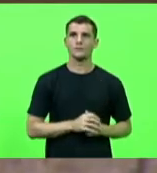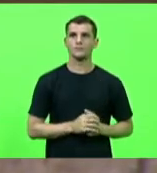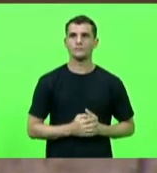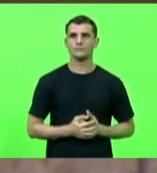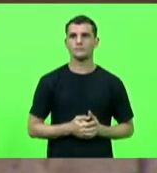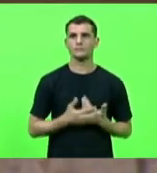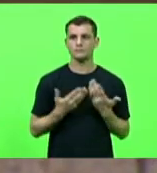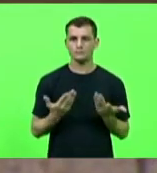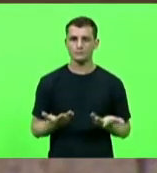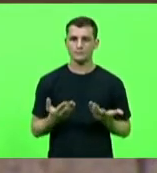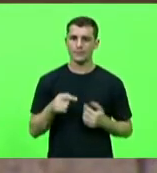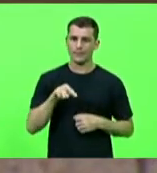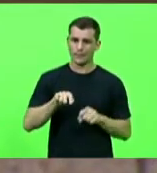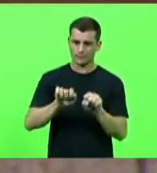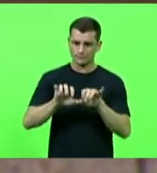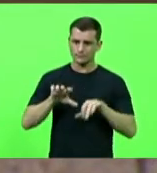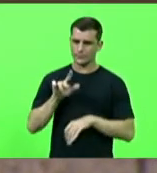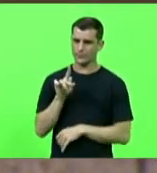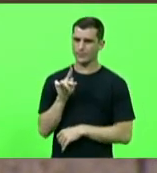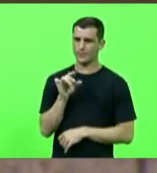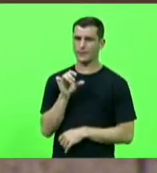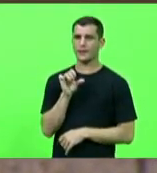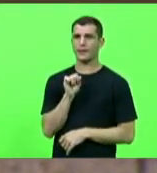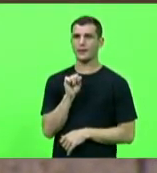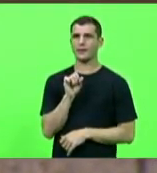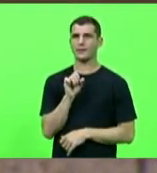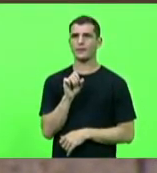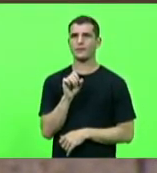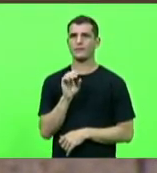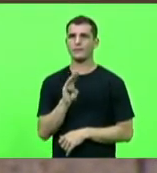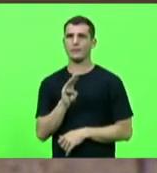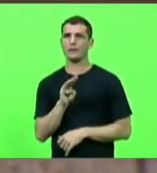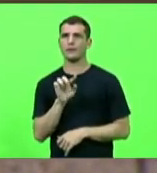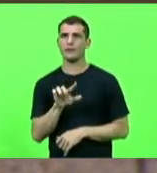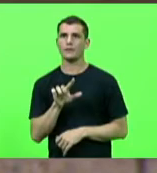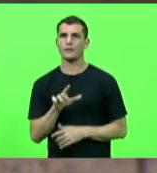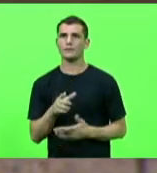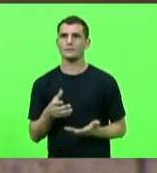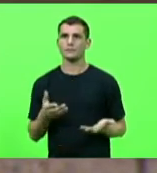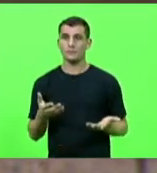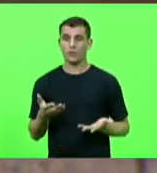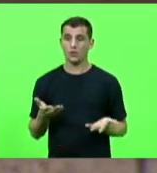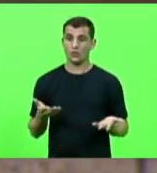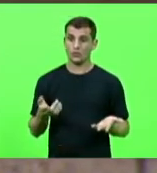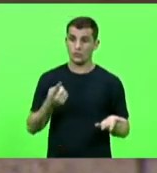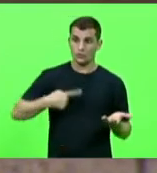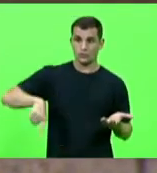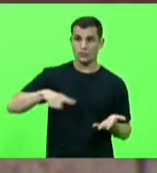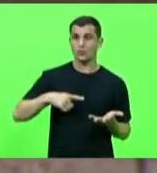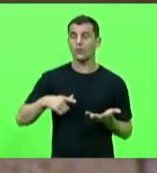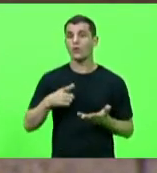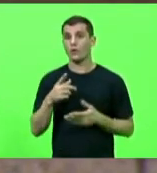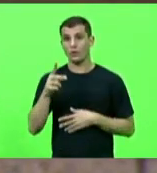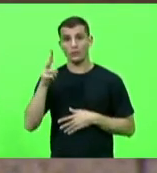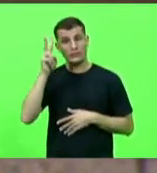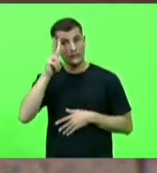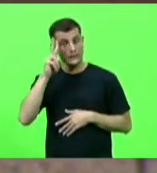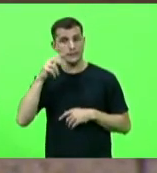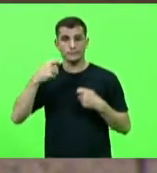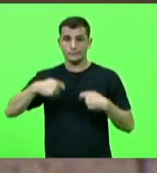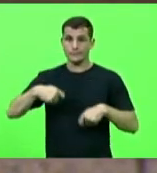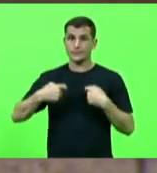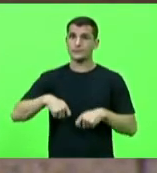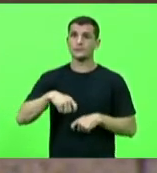todo o debate que está acontecendo nessa casa, só lembrar que nós não estamos votando o teto, nós estamos votando